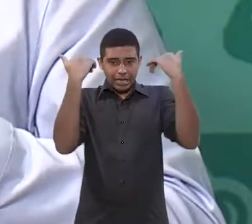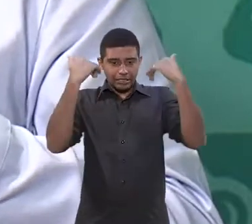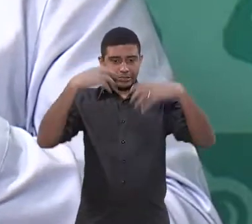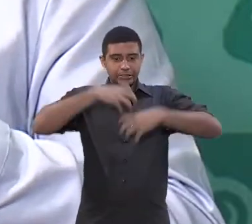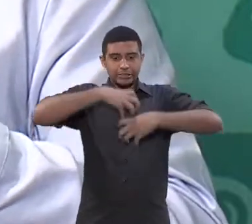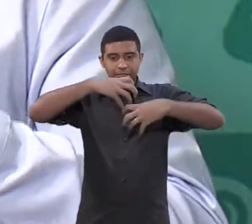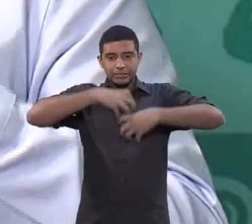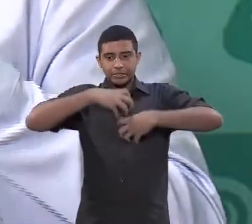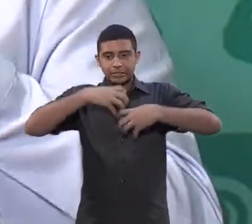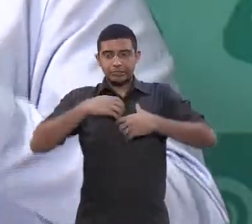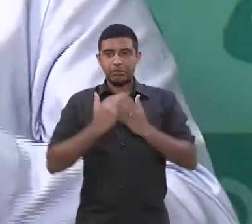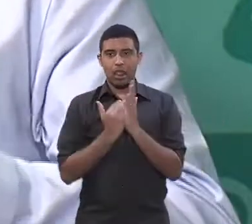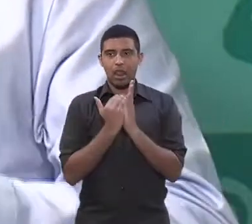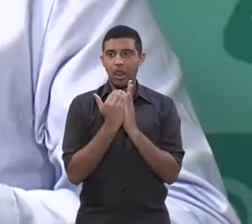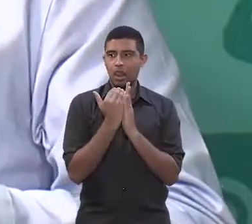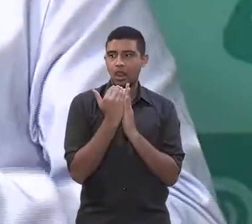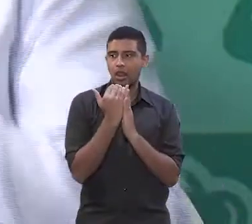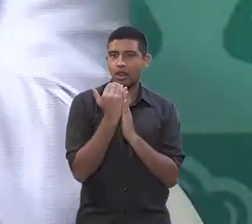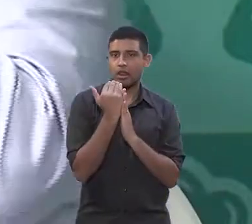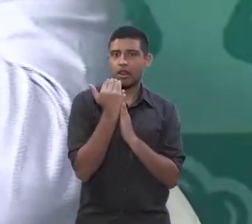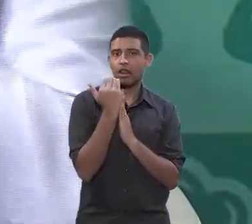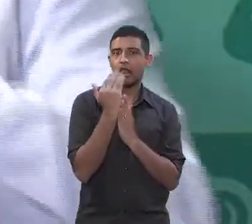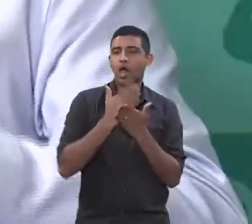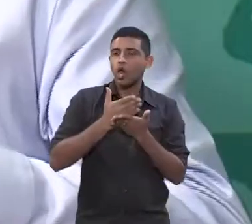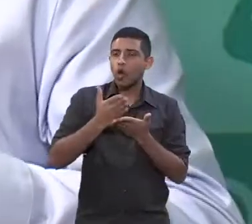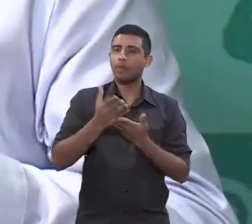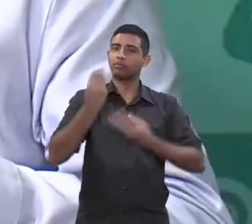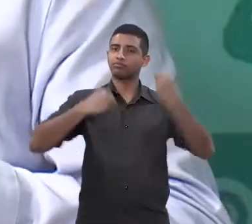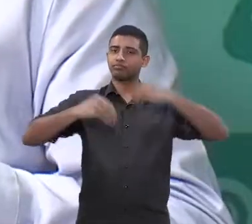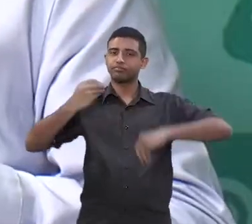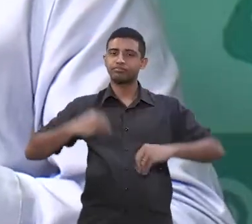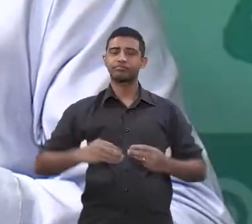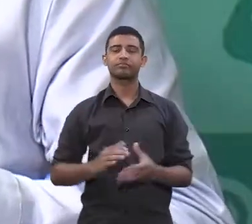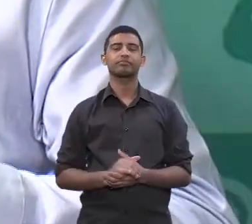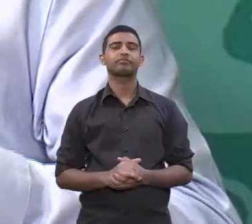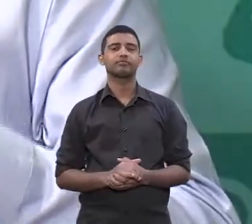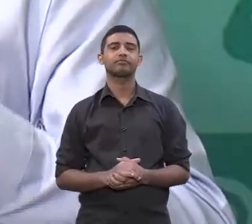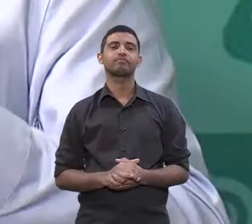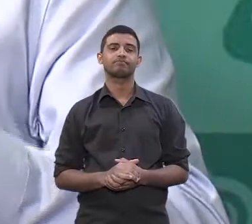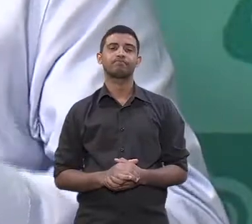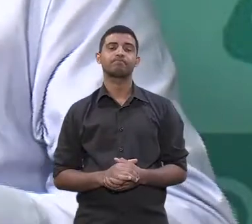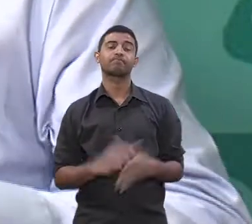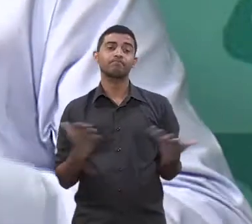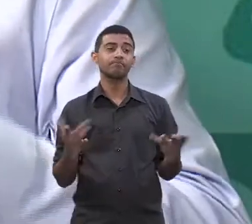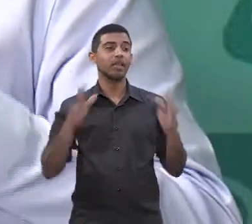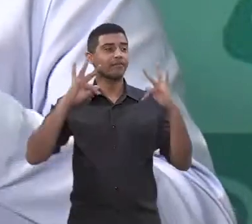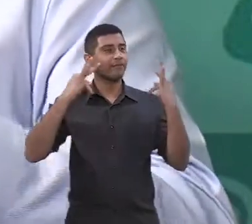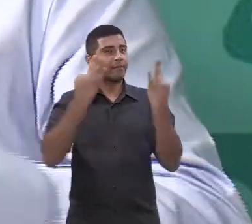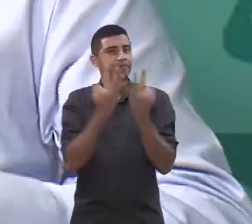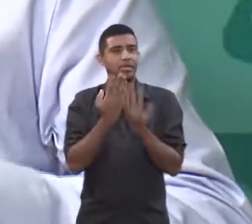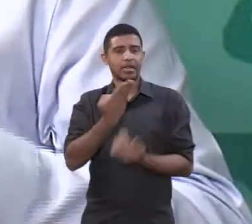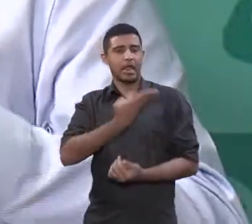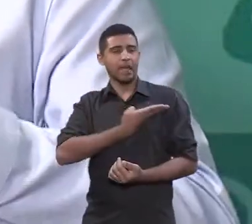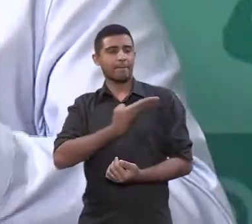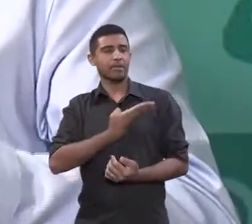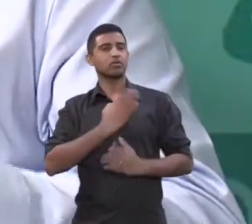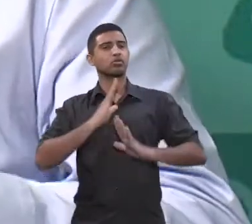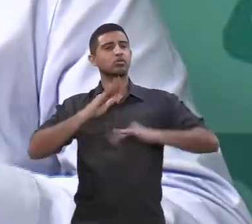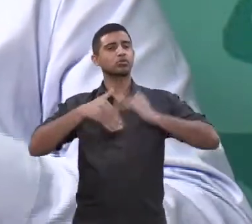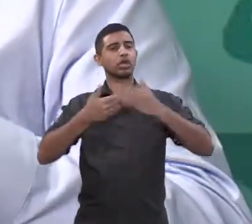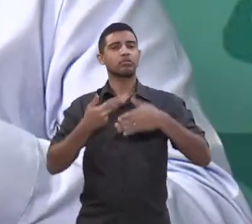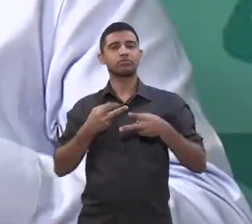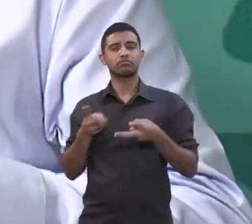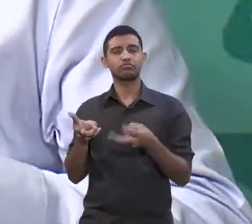agravar a vida dele e ele começa a desenvolver um quadro depressivo, né? E isso a família, os amigos, sei lá, começam